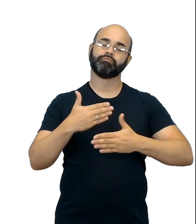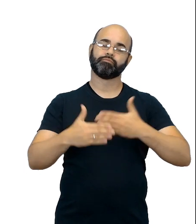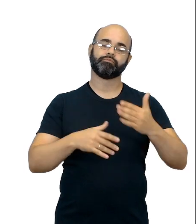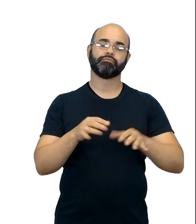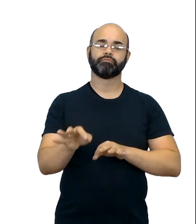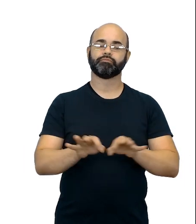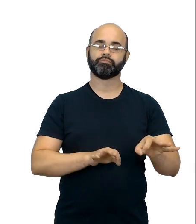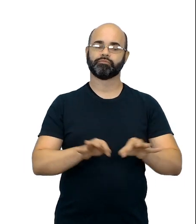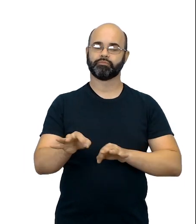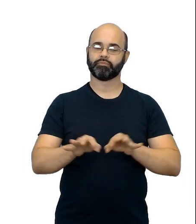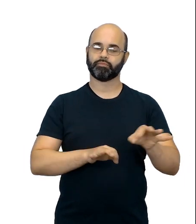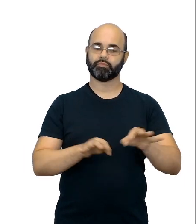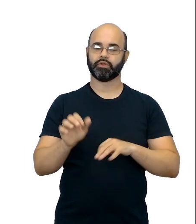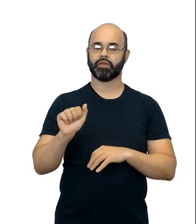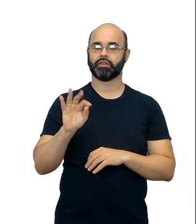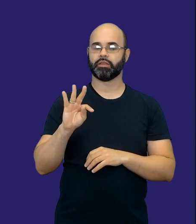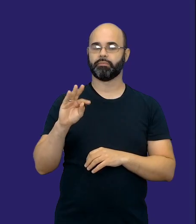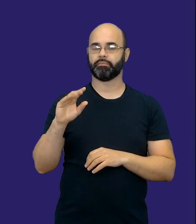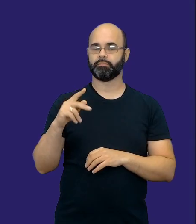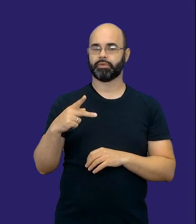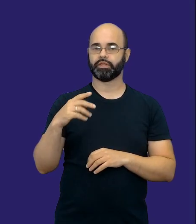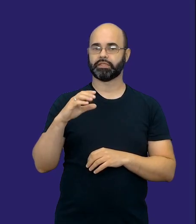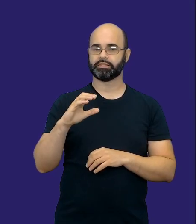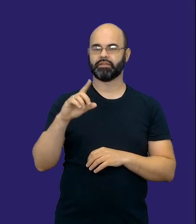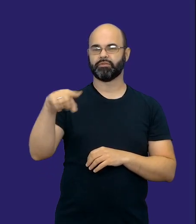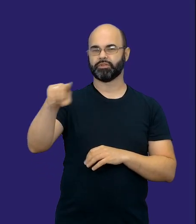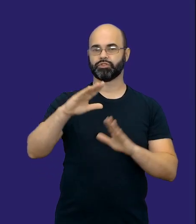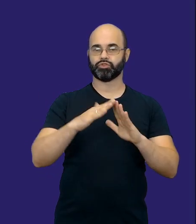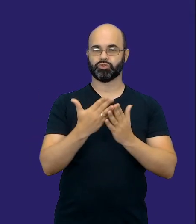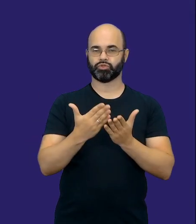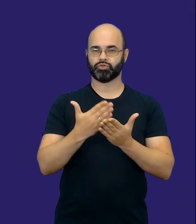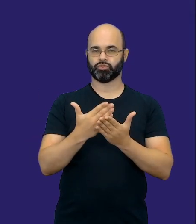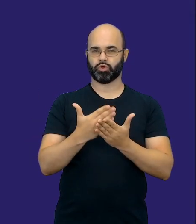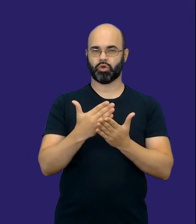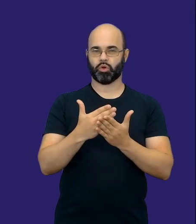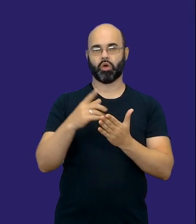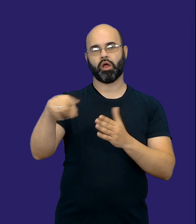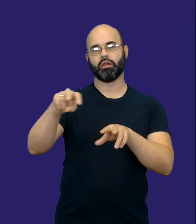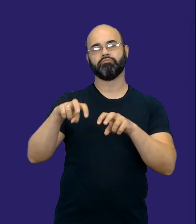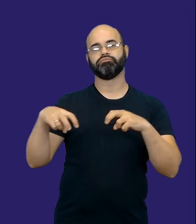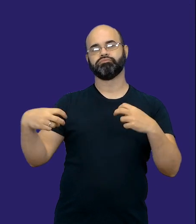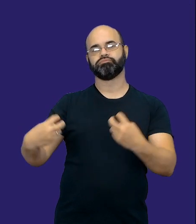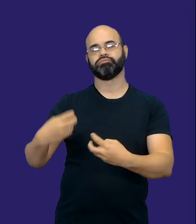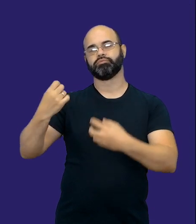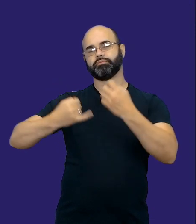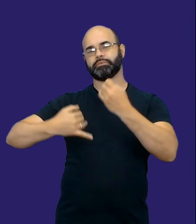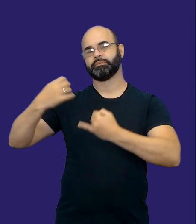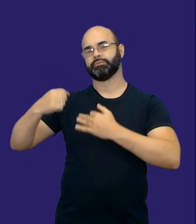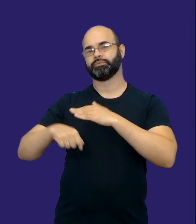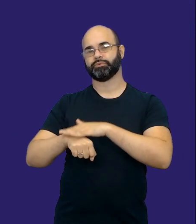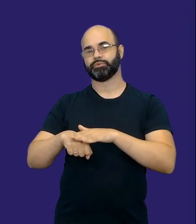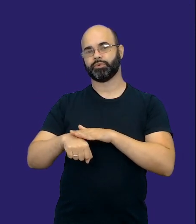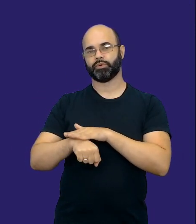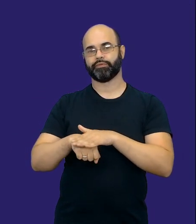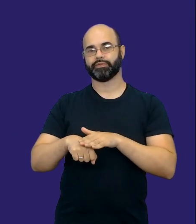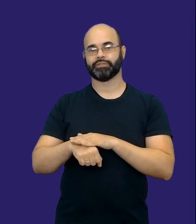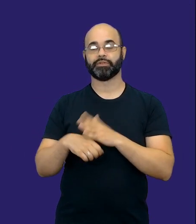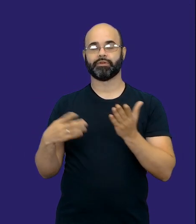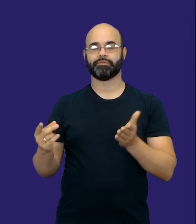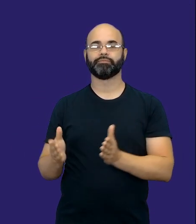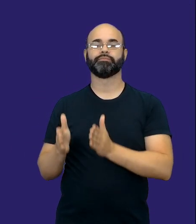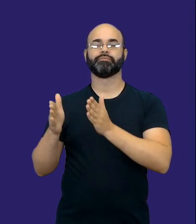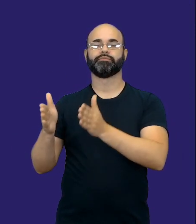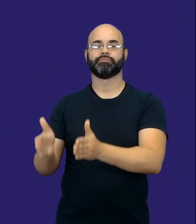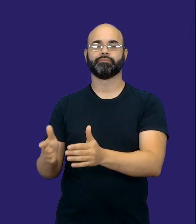na TPC da escola de vocês, tá bom, professores? Vamos entrando aqui no nosso primeiro momento, fazendo aí